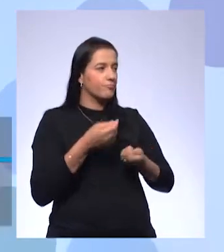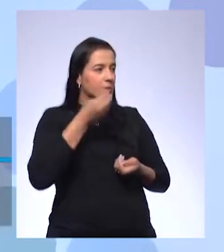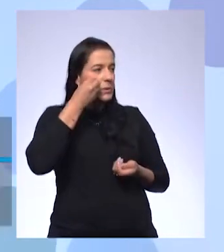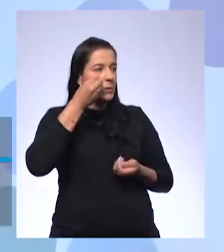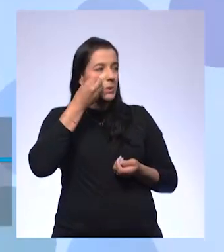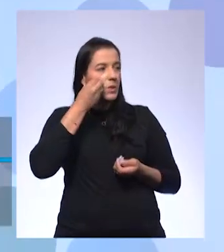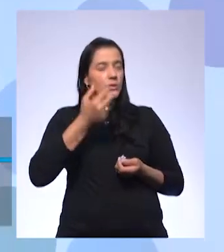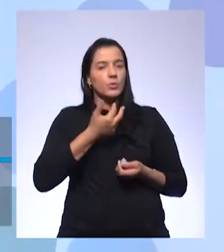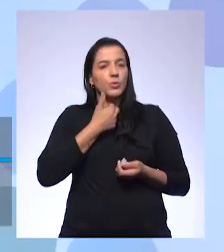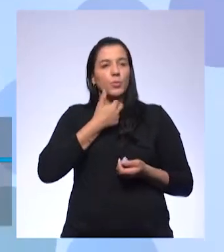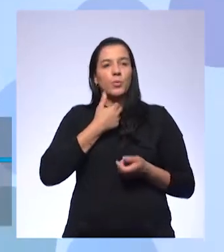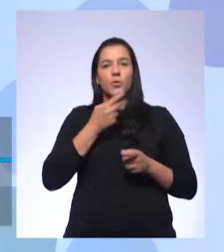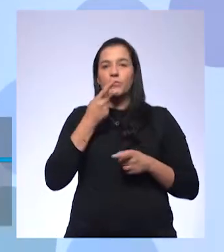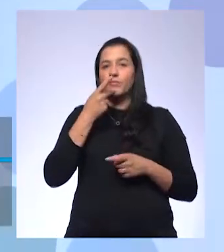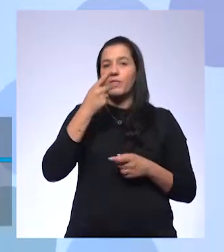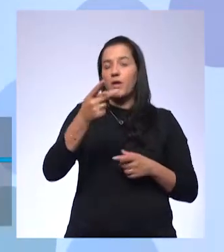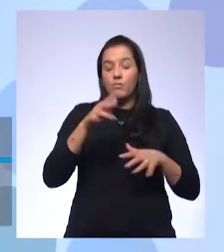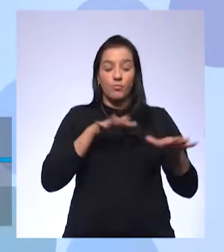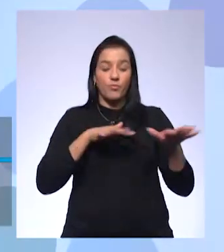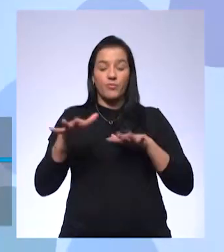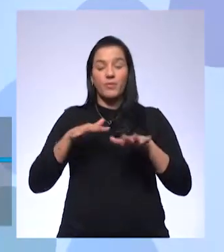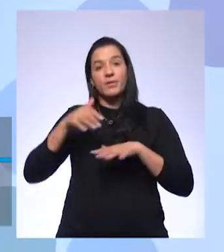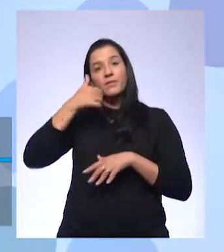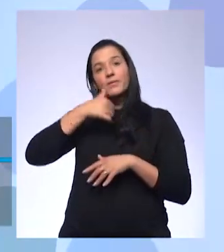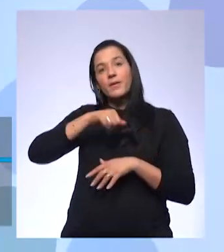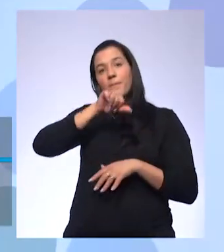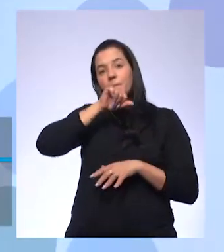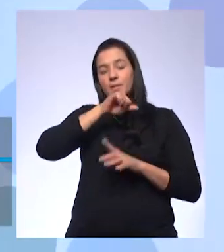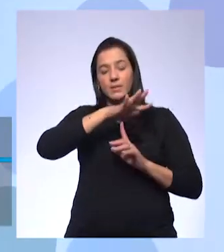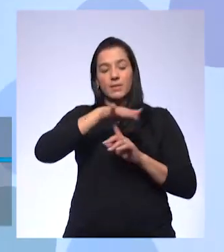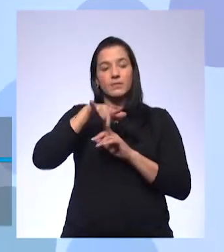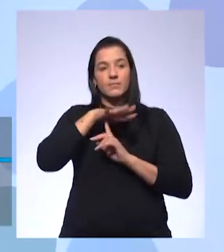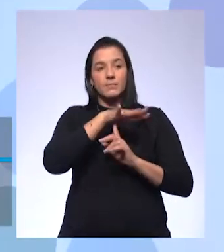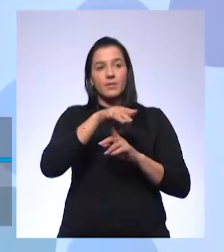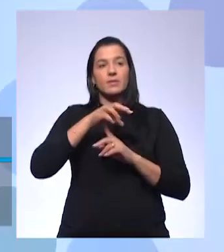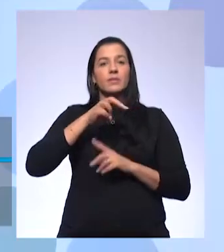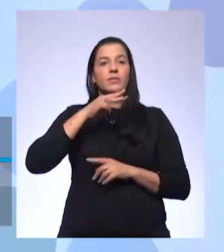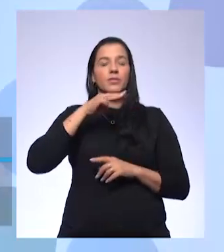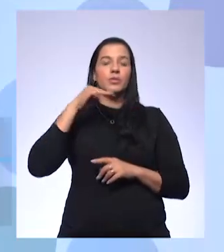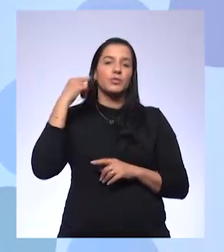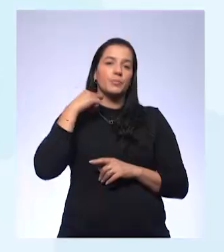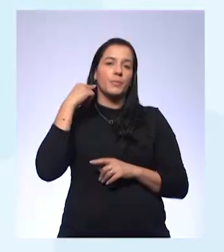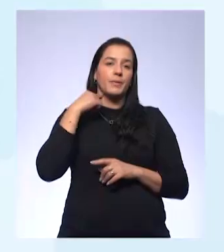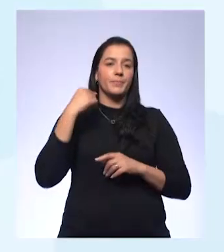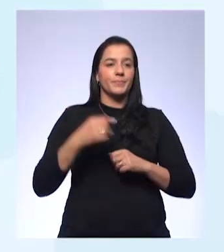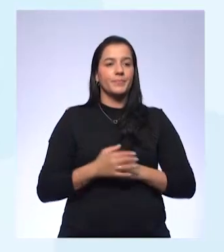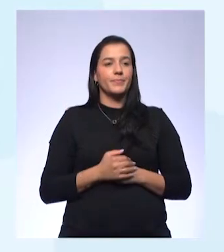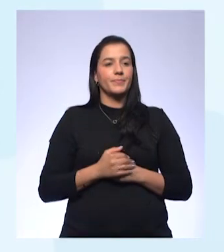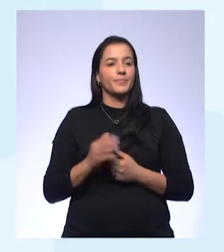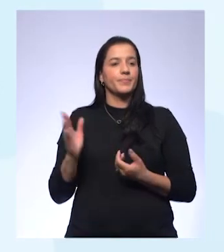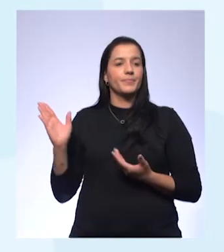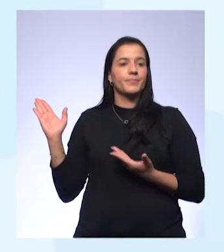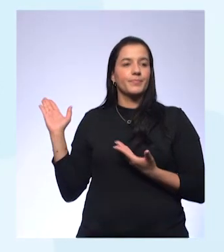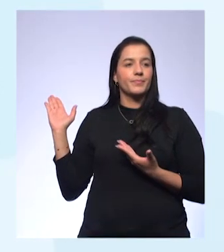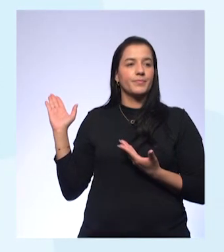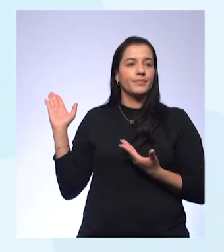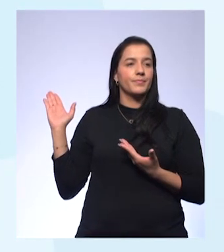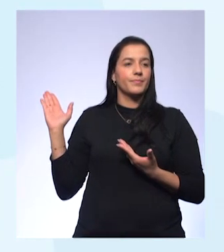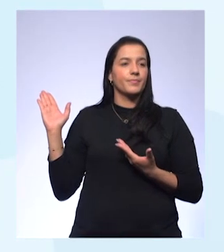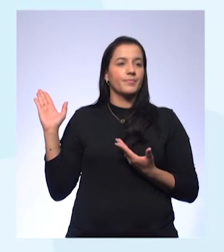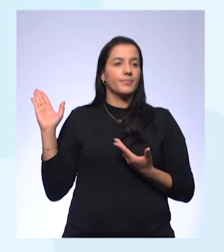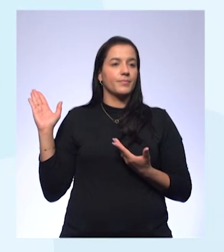gente não pode deixar de falar do movimento das Mães da Praça de Maio. Vamos dar uma olhadinha na tela. As Mães